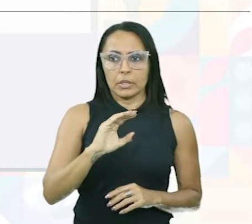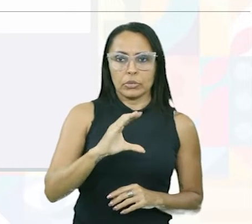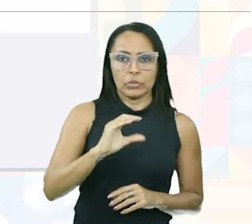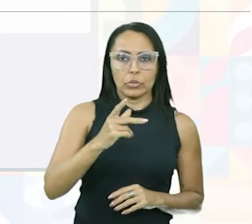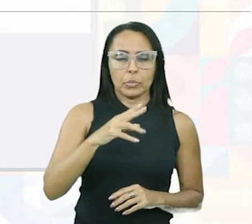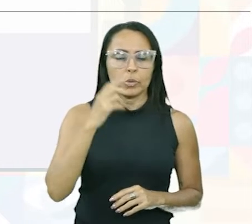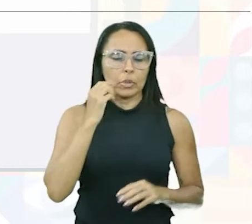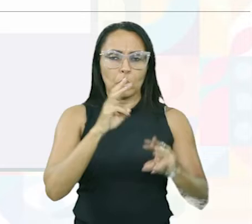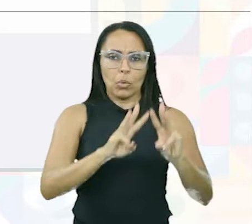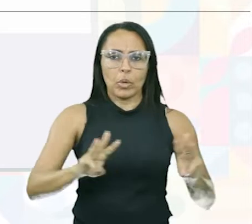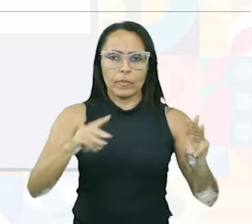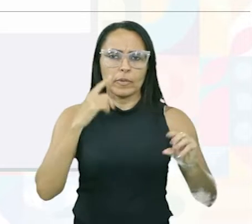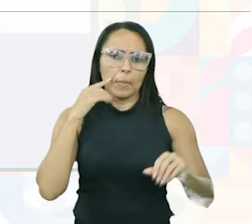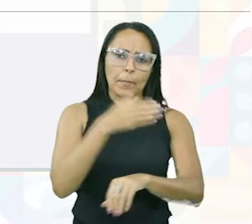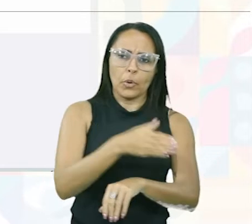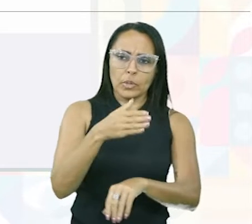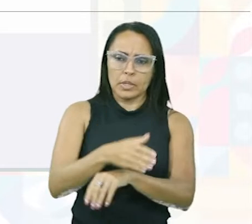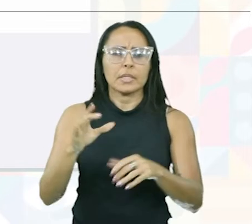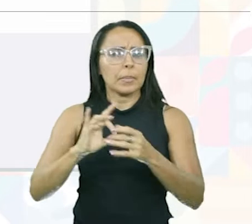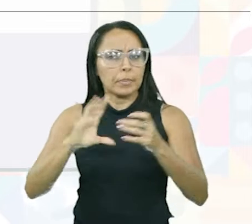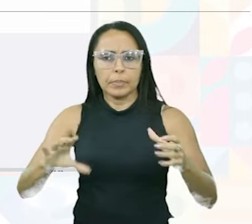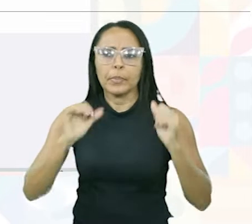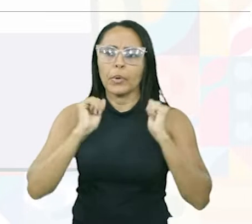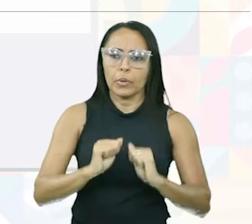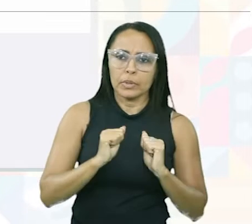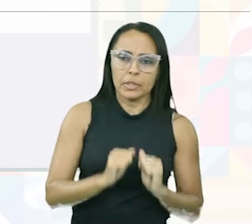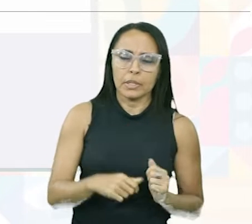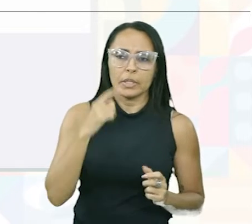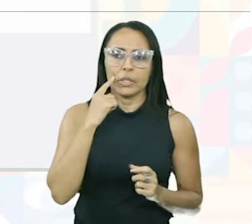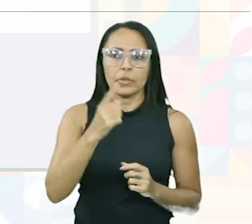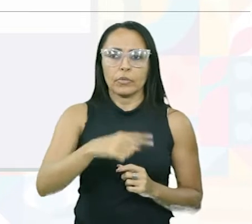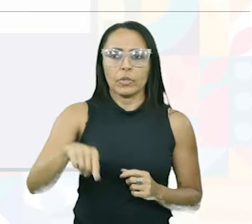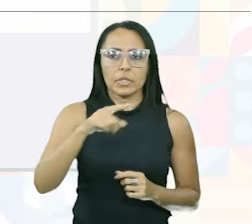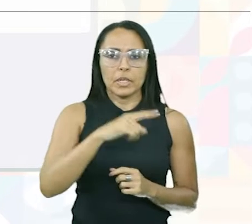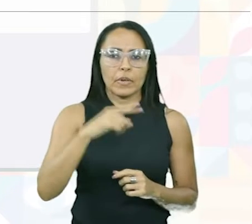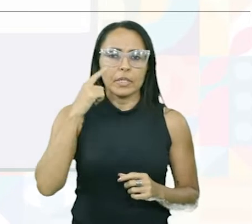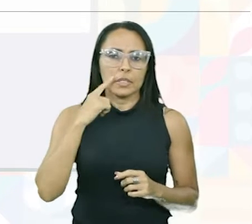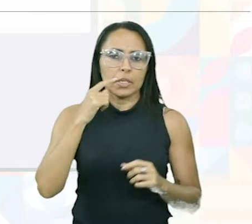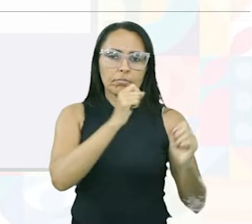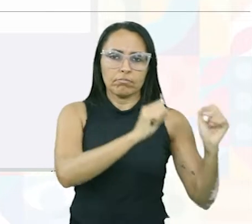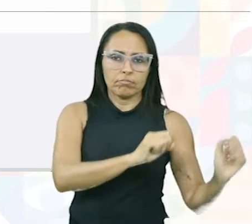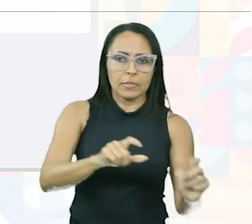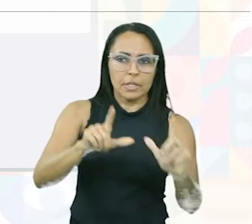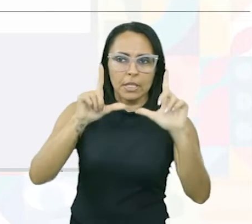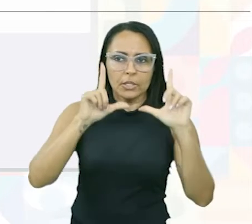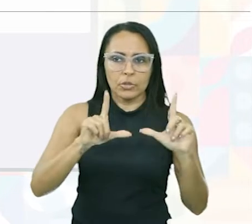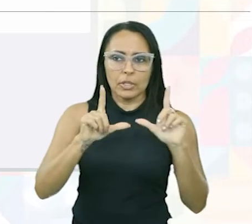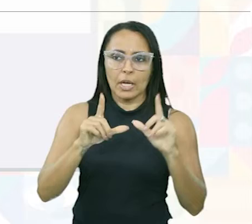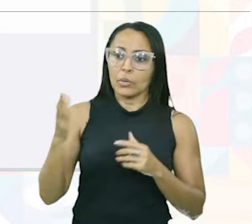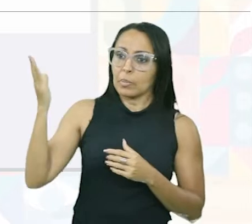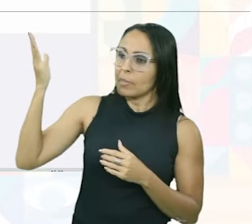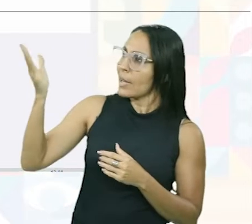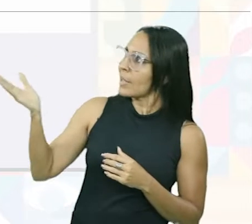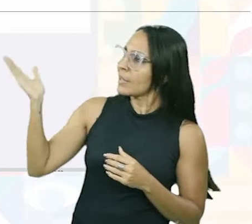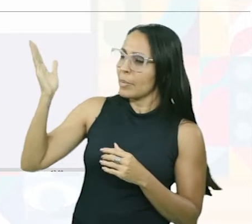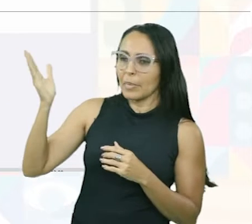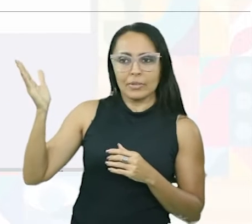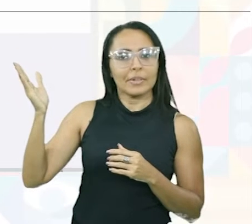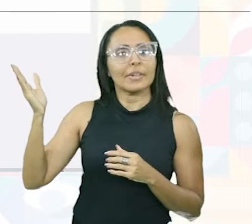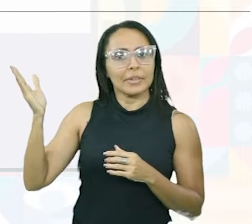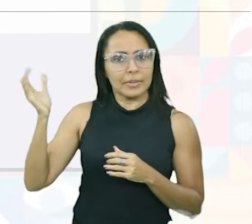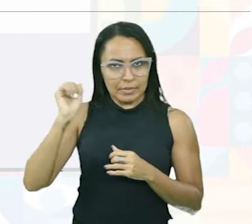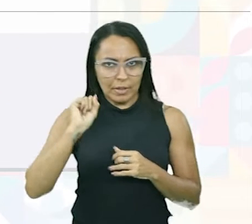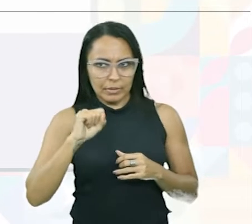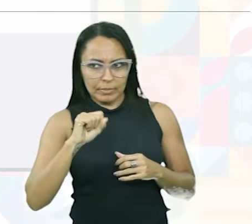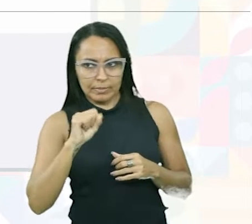você pode acessar esse site e você vai ser redirecionado para essa página que você está visualizando,